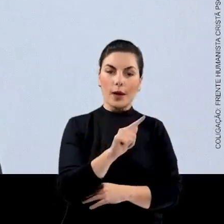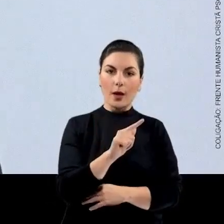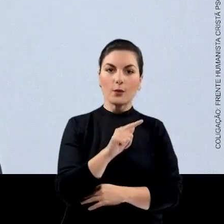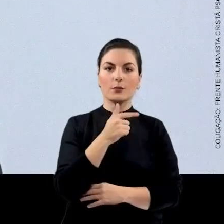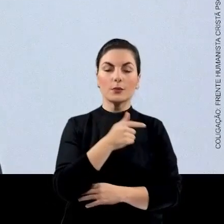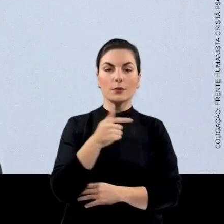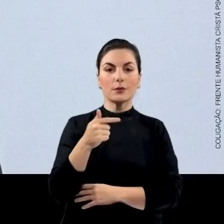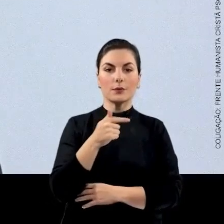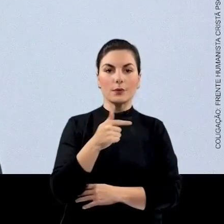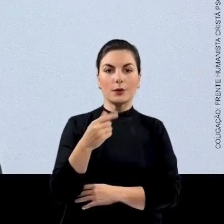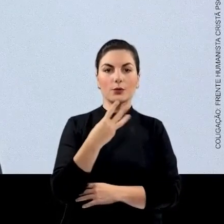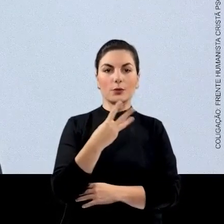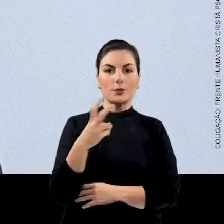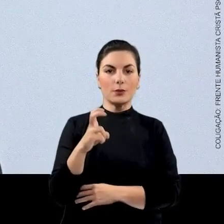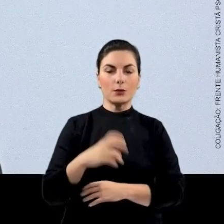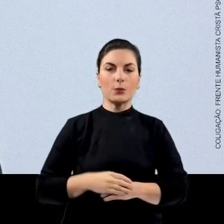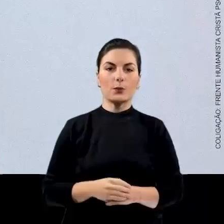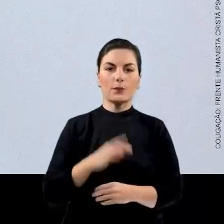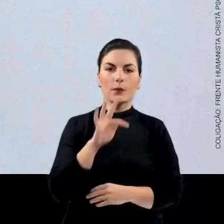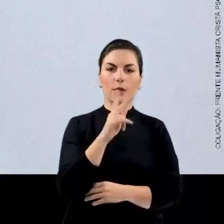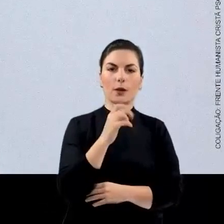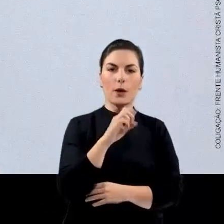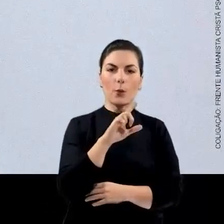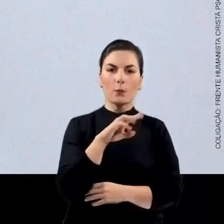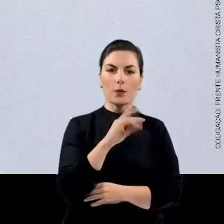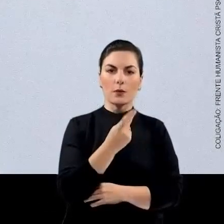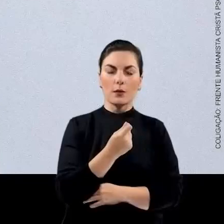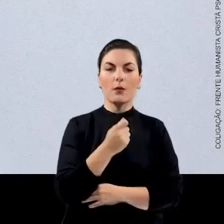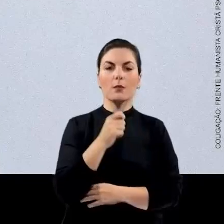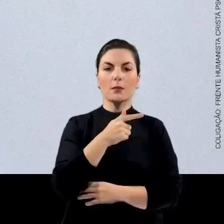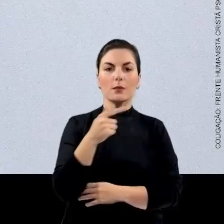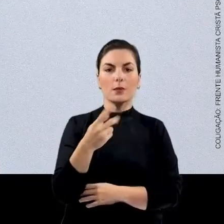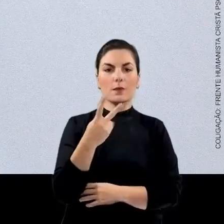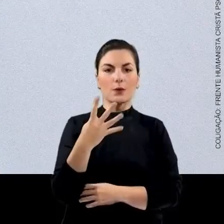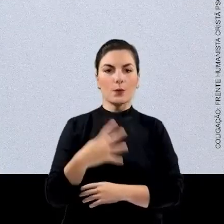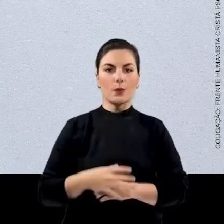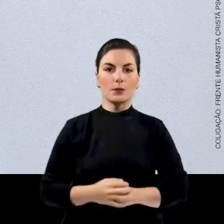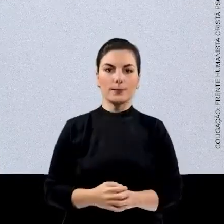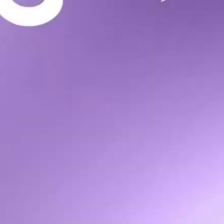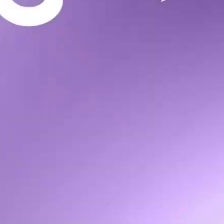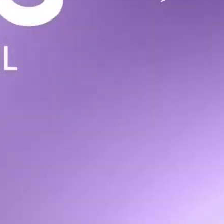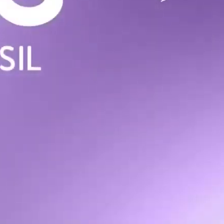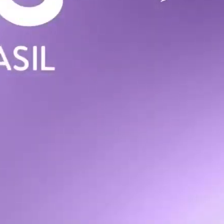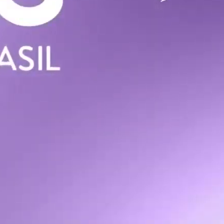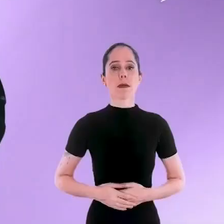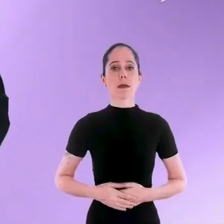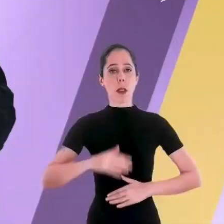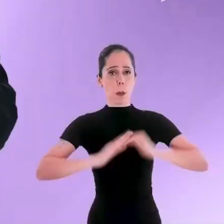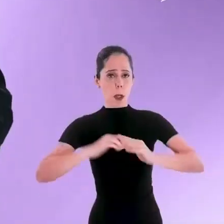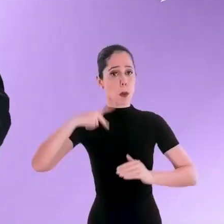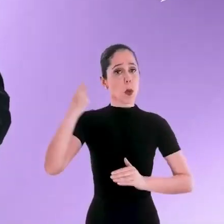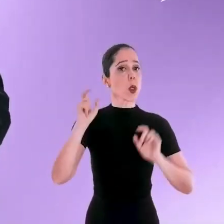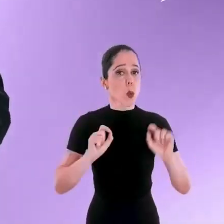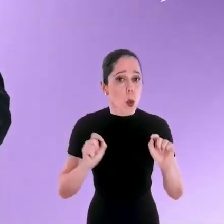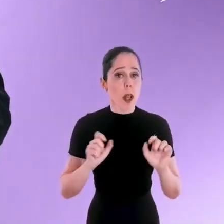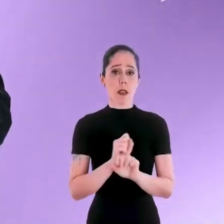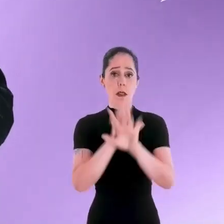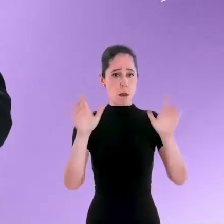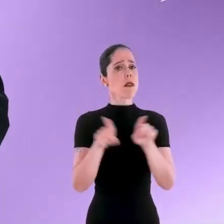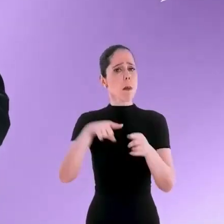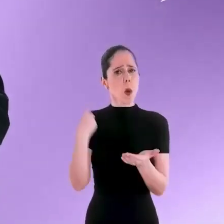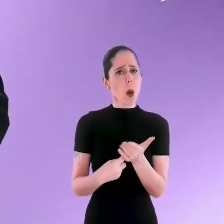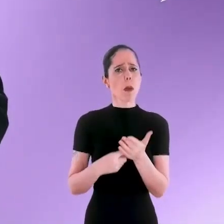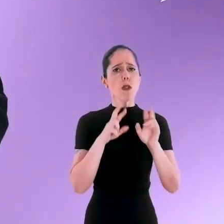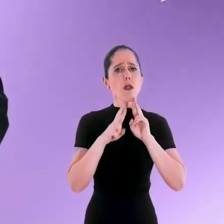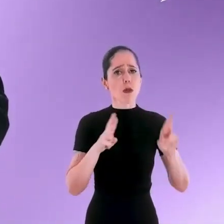Rafael Grazik, 7735. Thelminha Abreu, 7724. Por uma política transparente